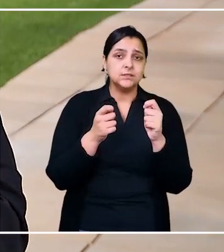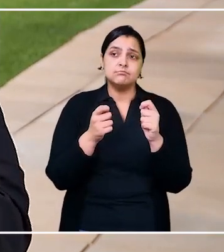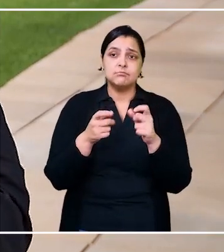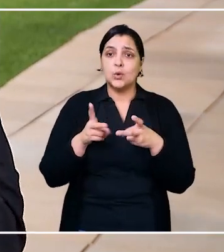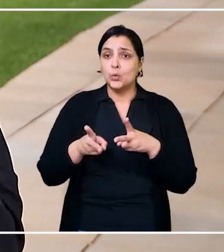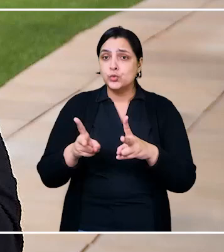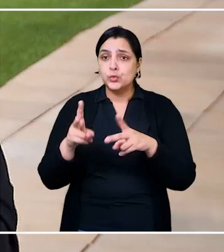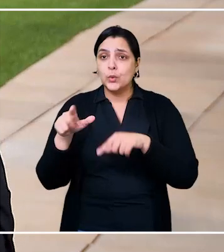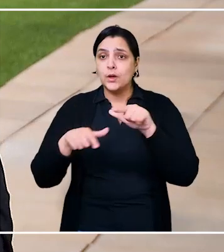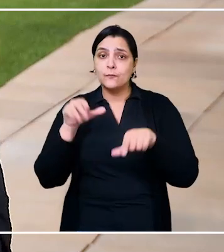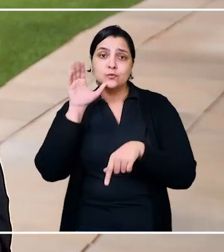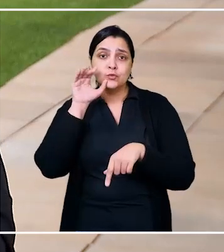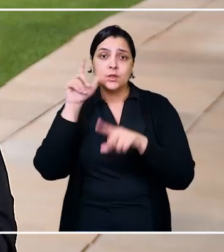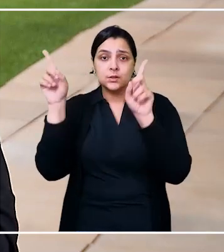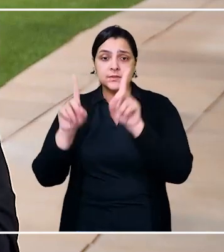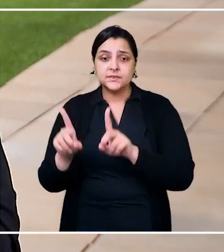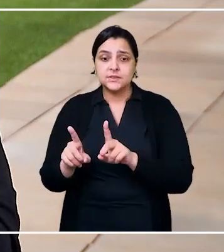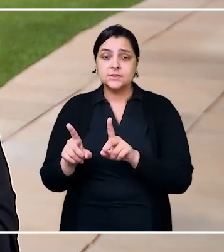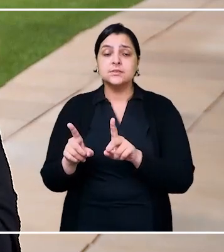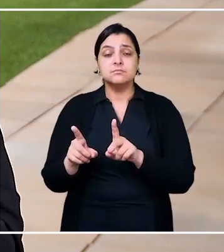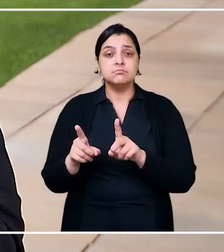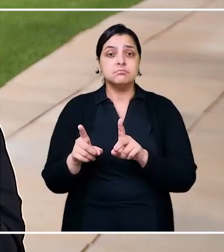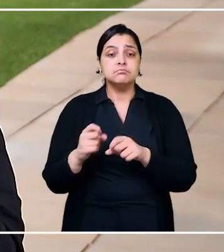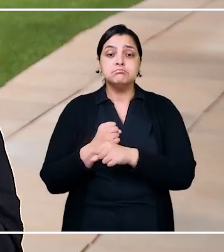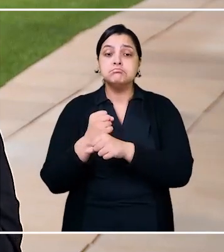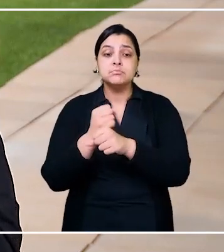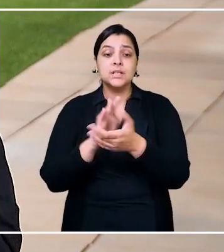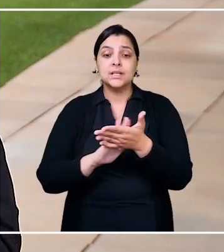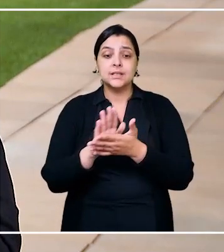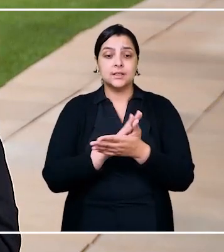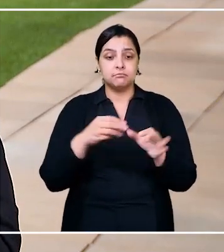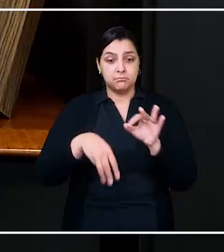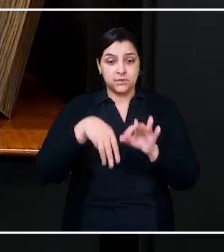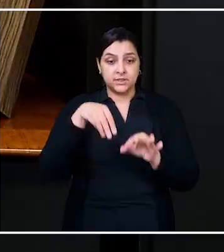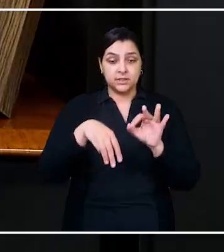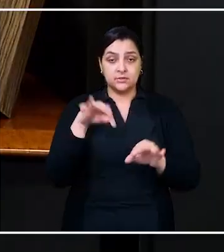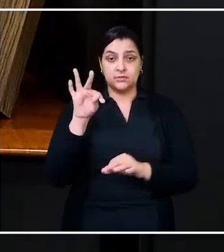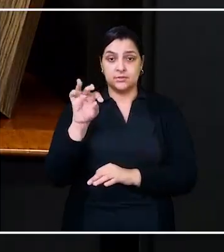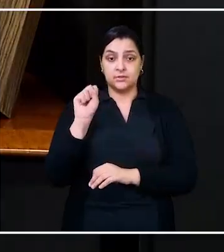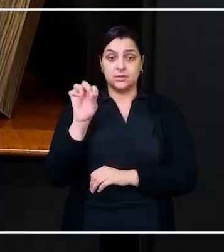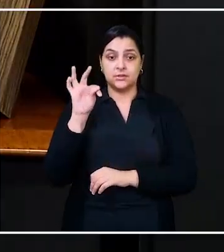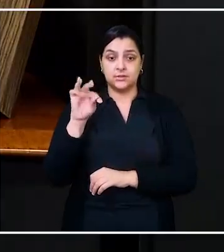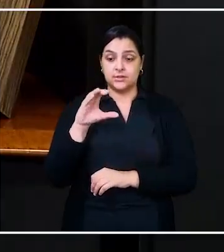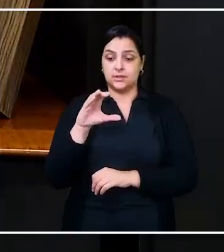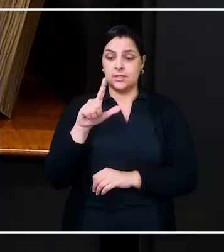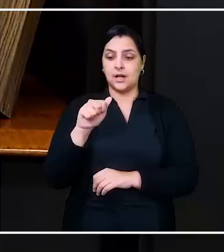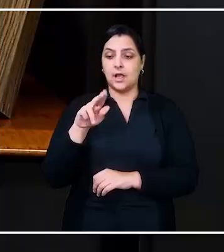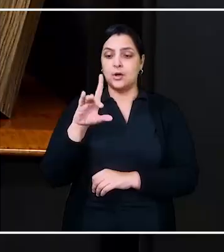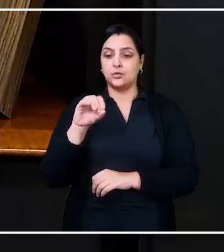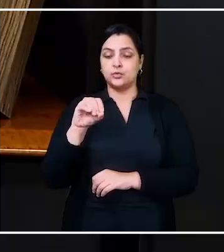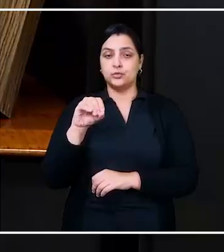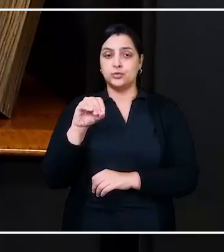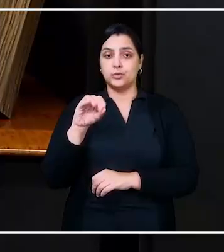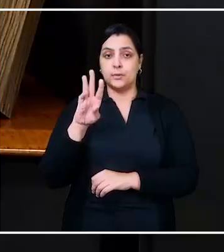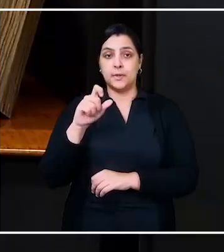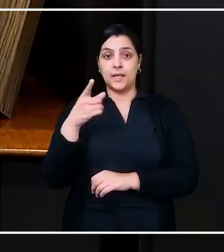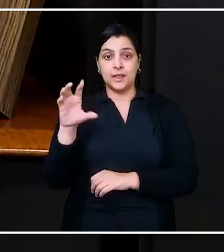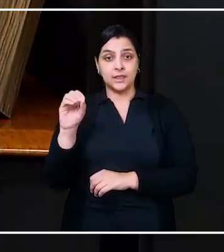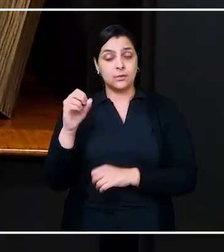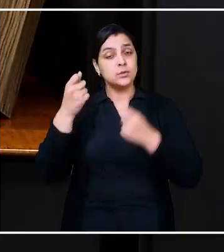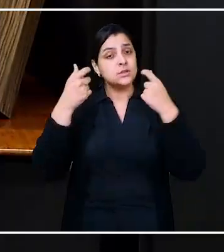seletivo nem para manter os trabalhadores com deficiência a longo prazo o ministro do Tribunal Superior do Trabalho Cláudio